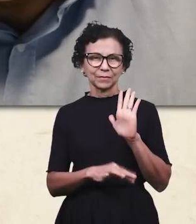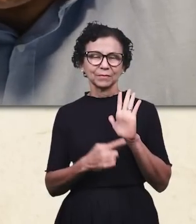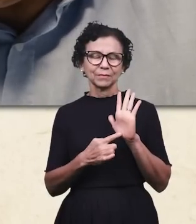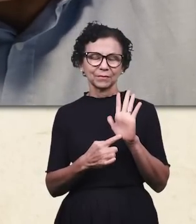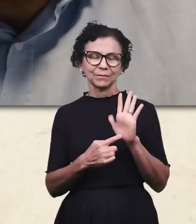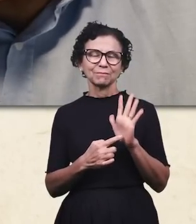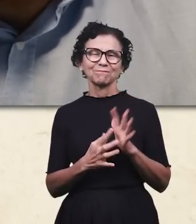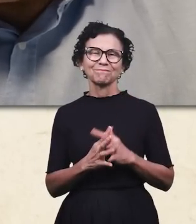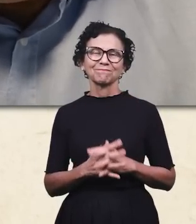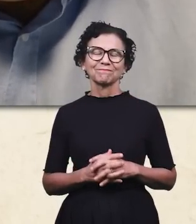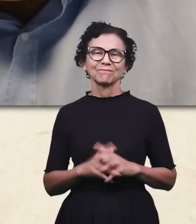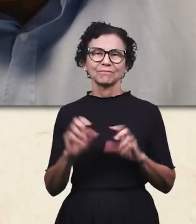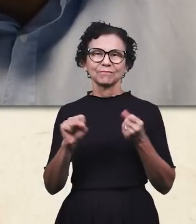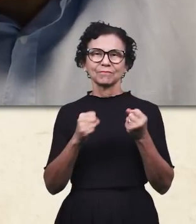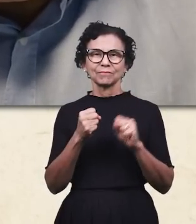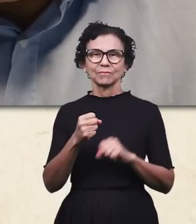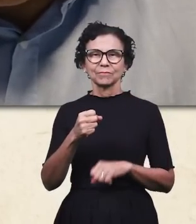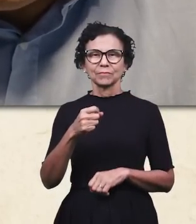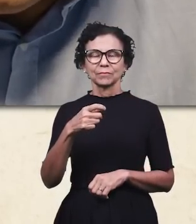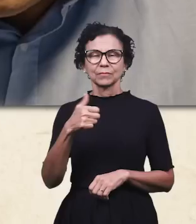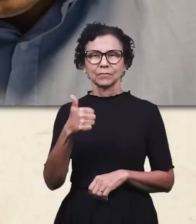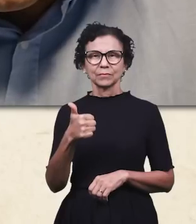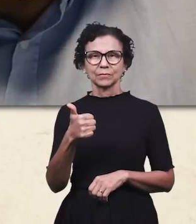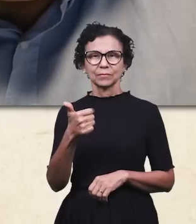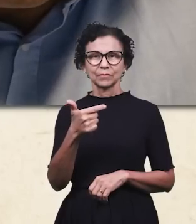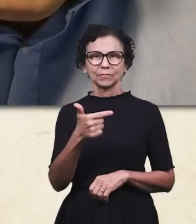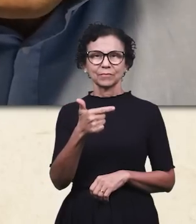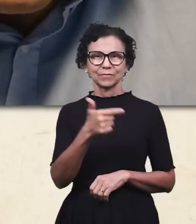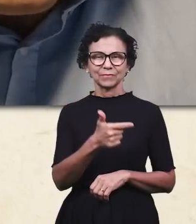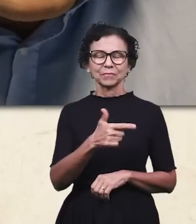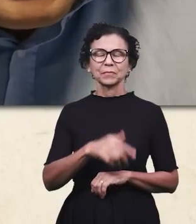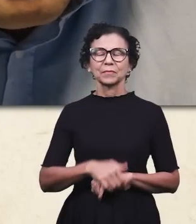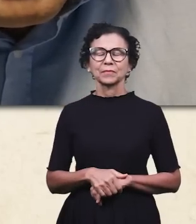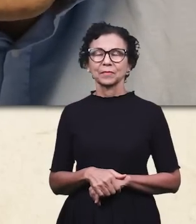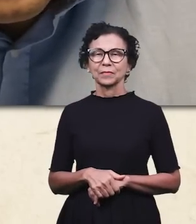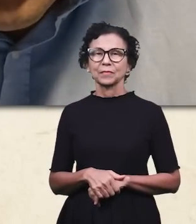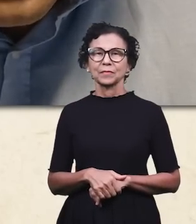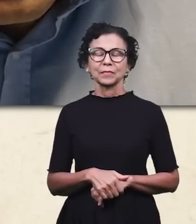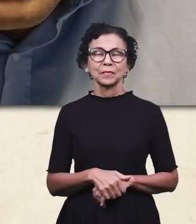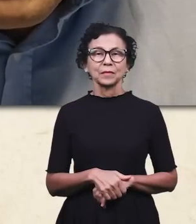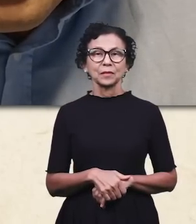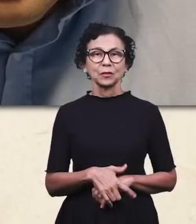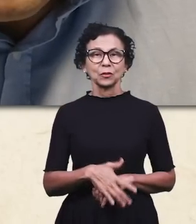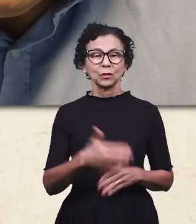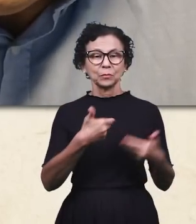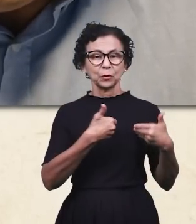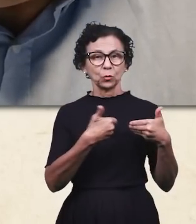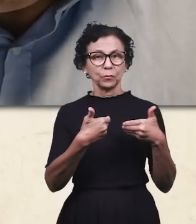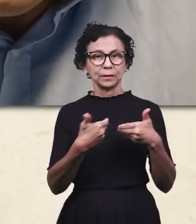meditação, um texto muito conhecido, que está no Salmo 122, que diz assim: Alegrei-me quando me